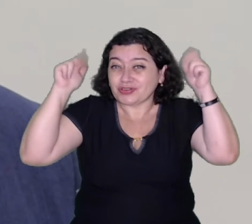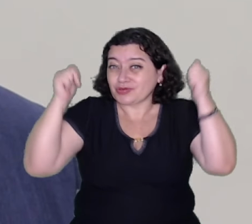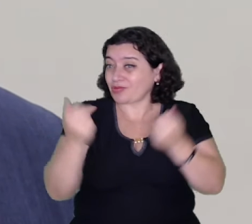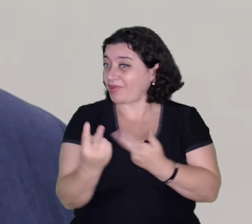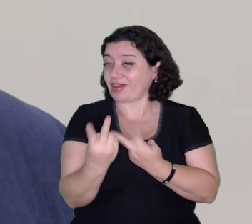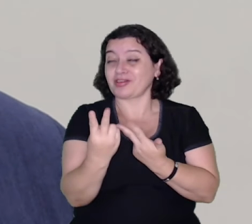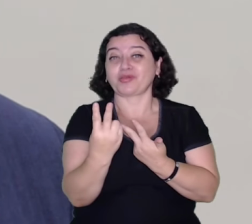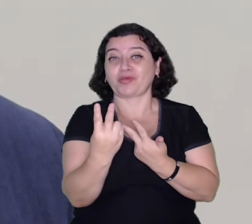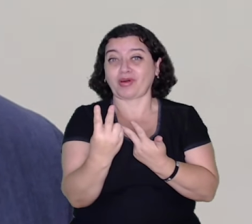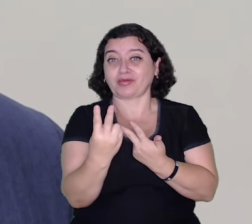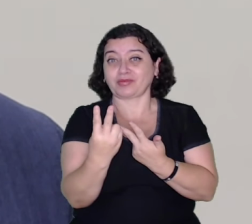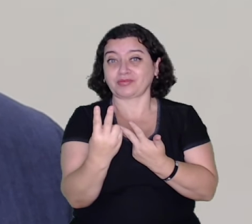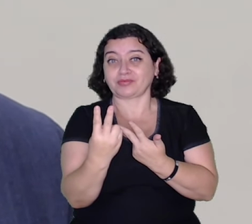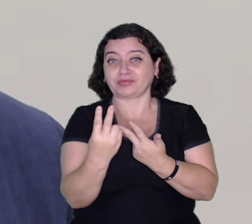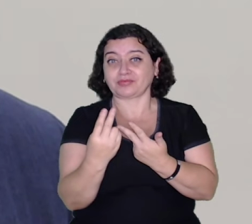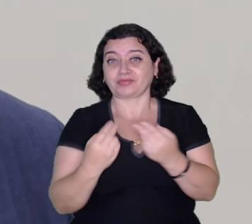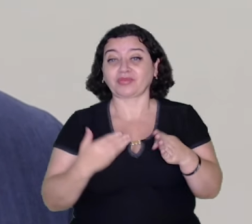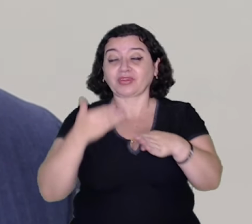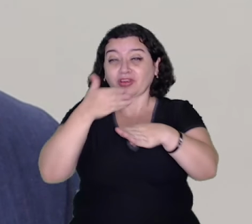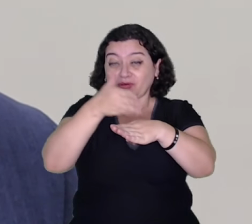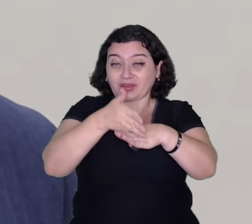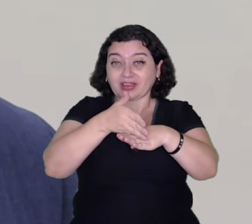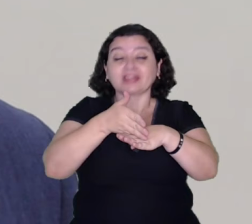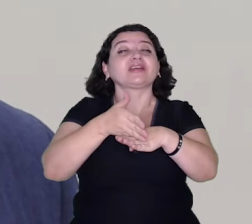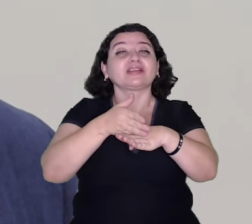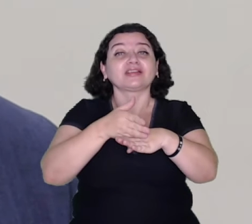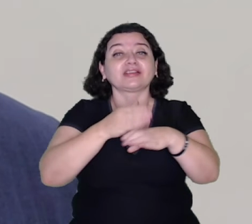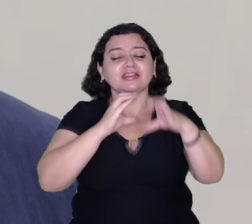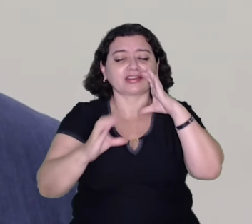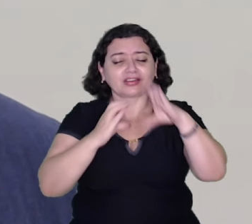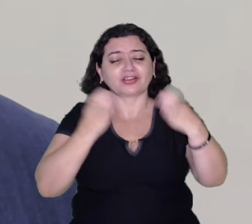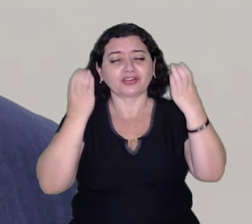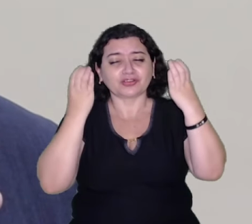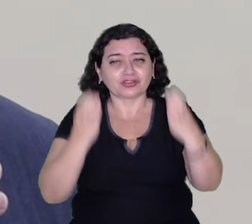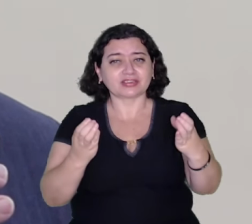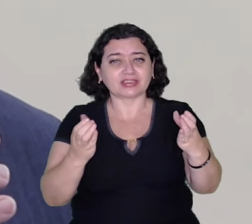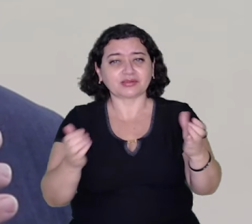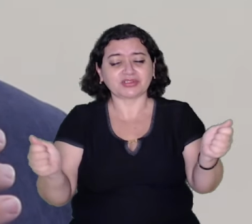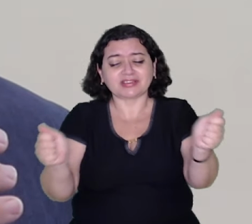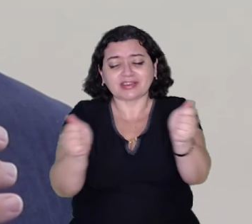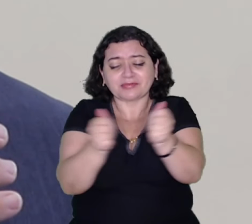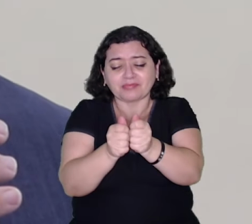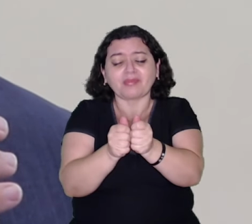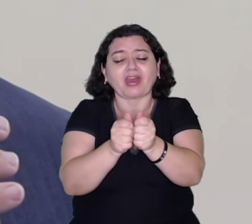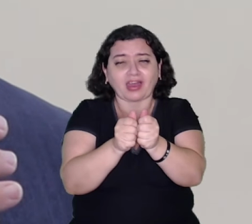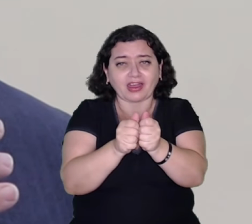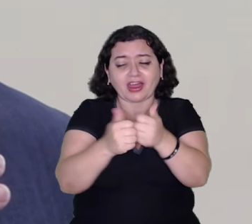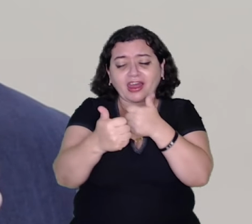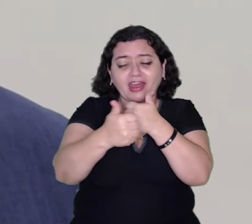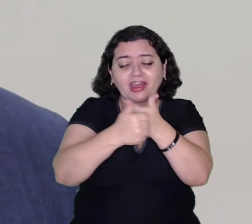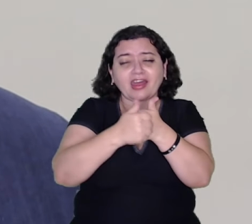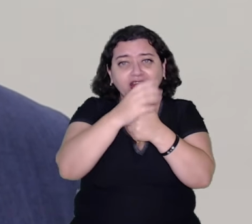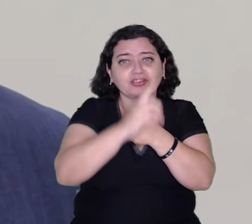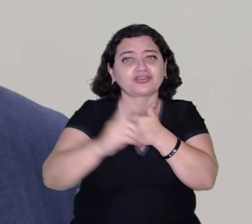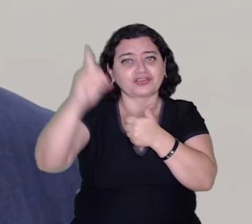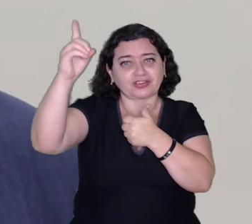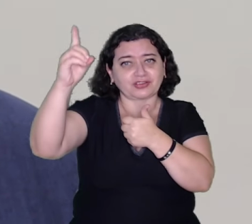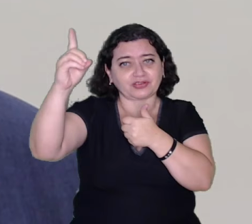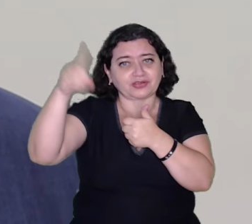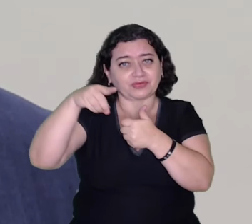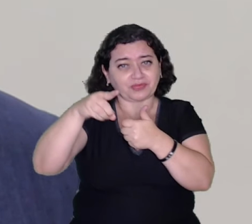E tal cantarmos, nós queremos estar onde estás. Ele quer